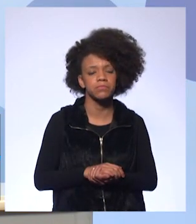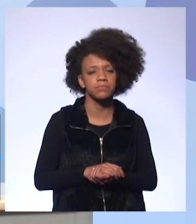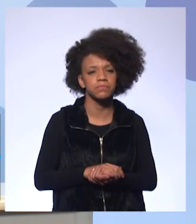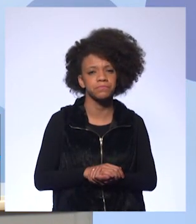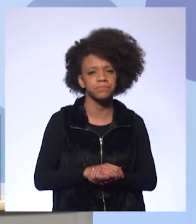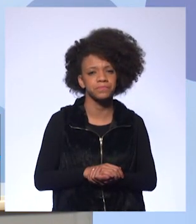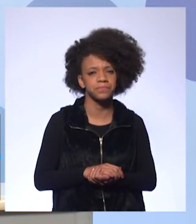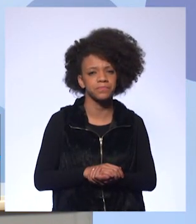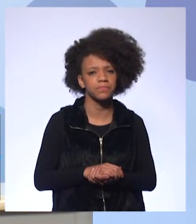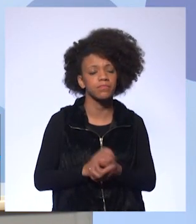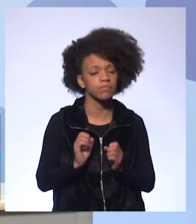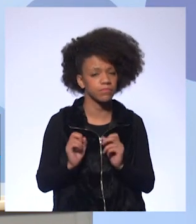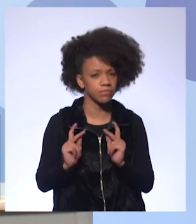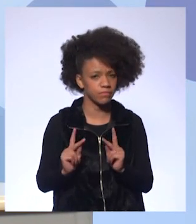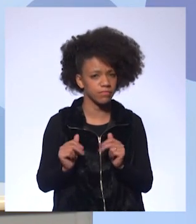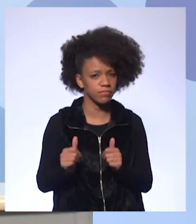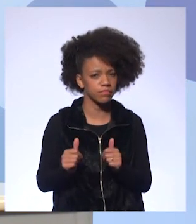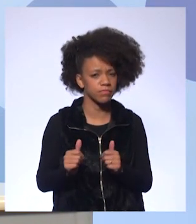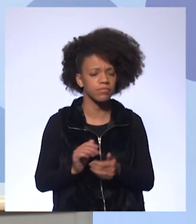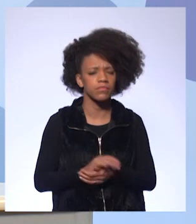and another Planet